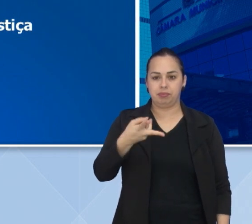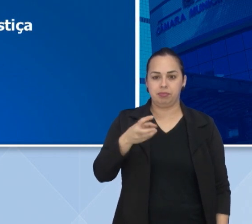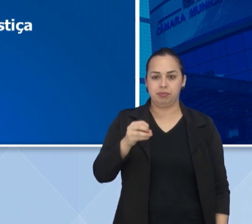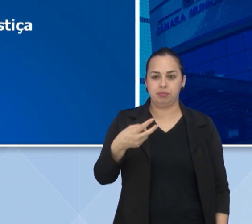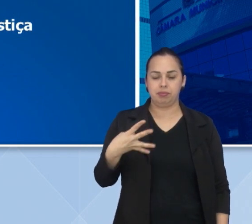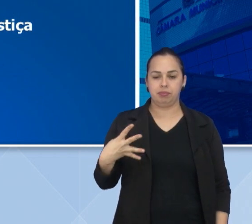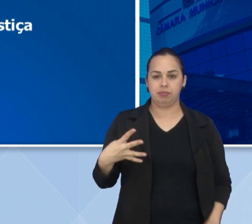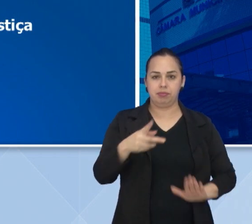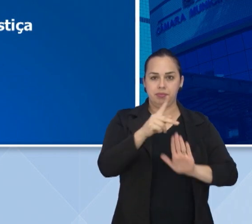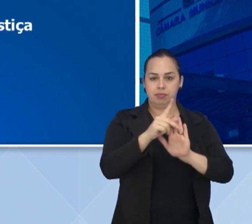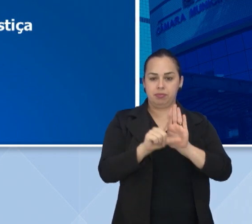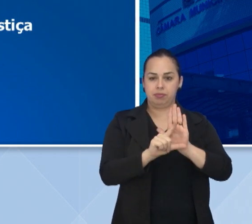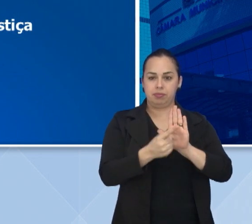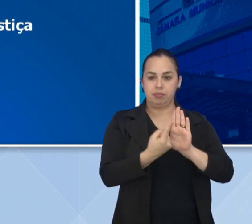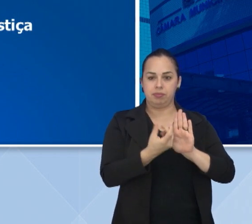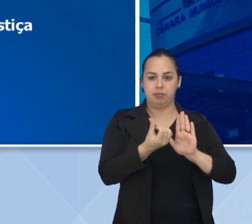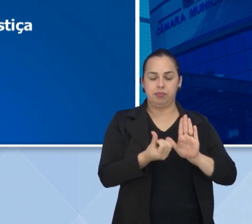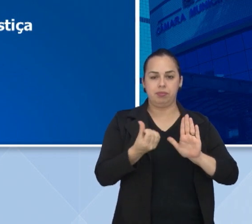6825/2024, projeto de lei número